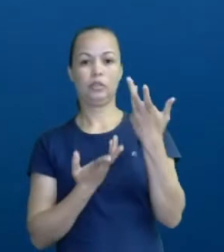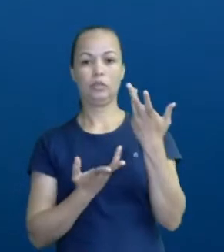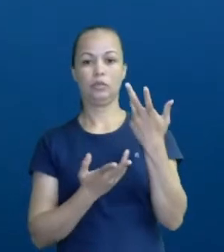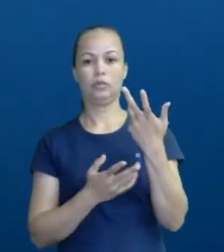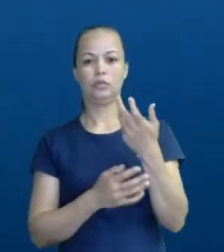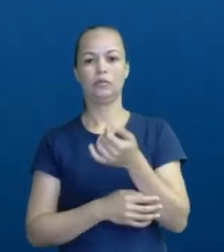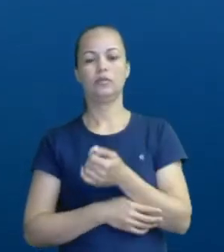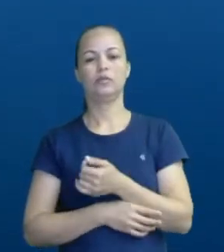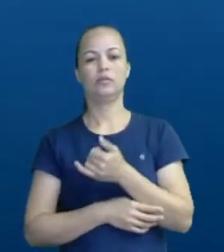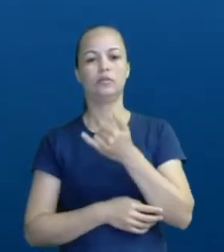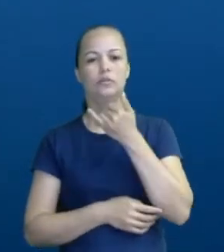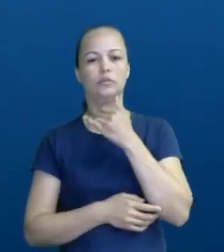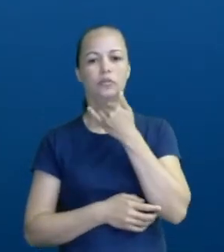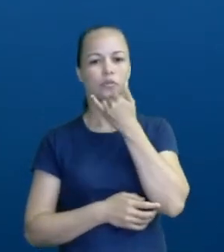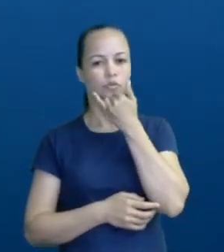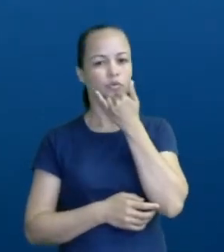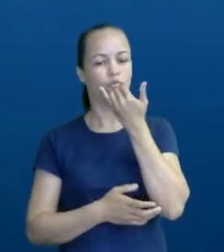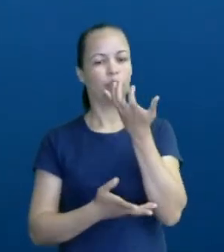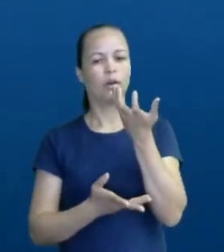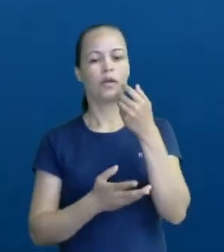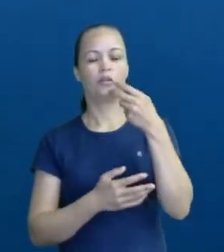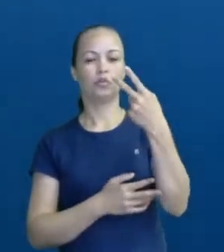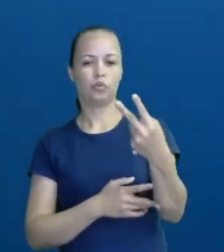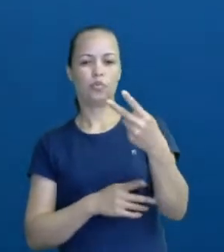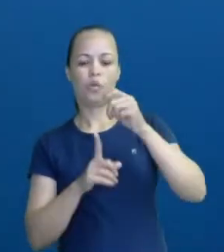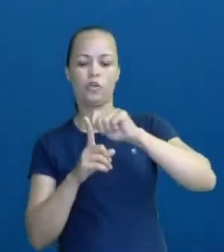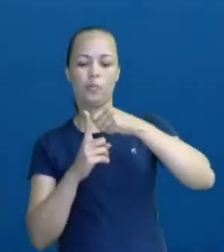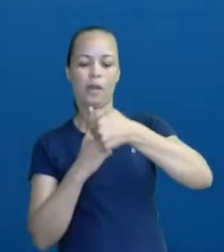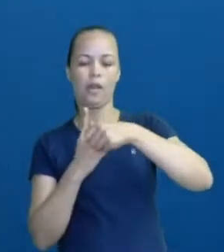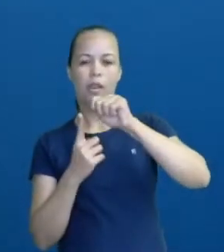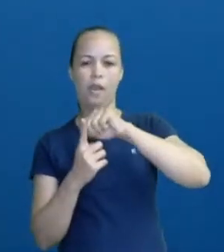maçãs. Ou 2 bananas.